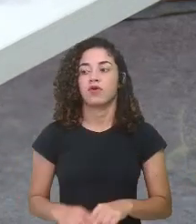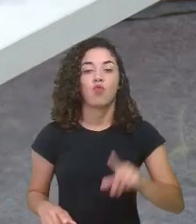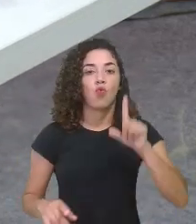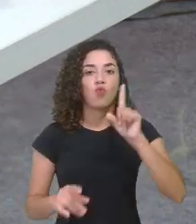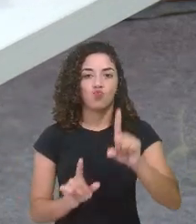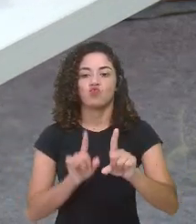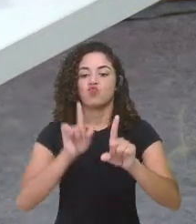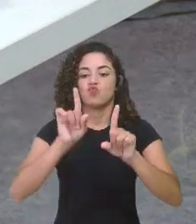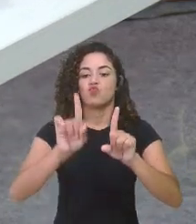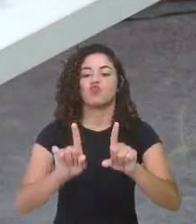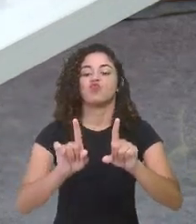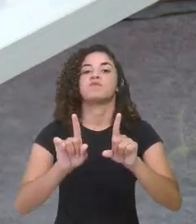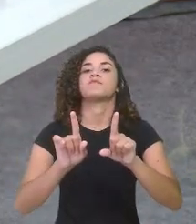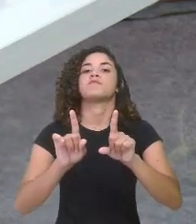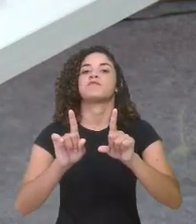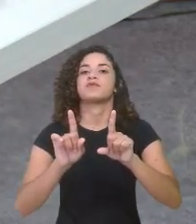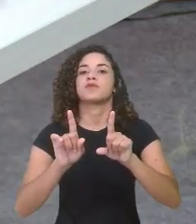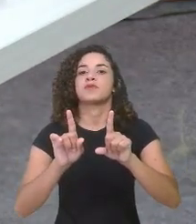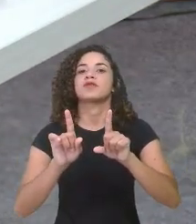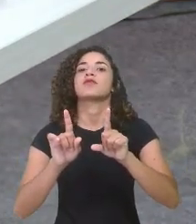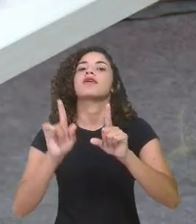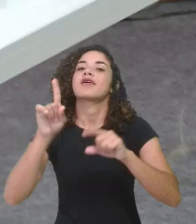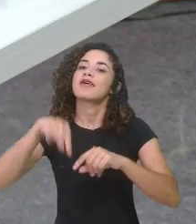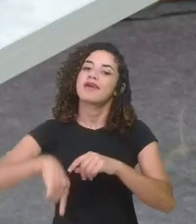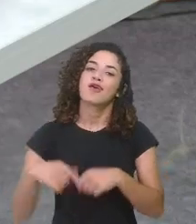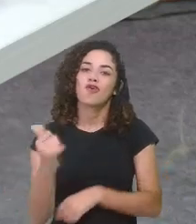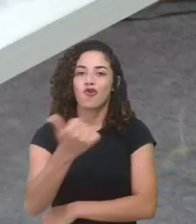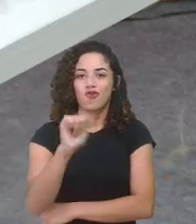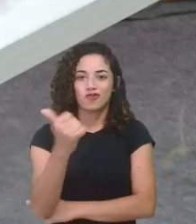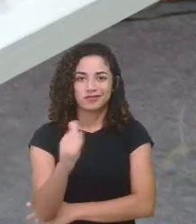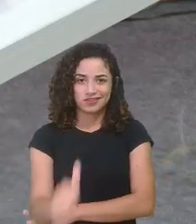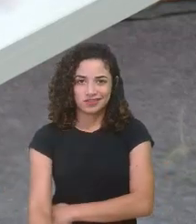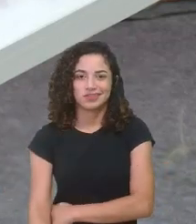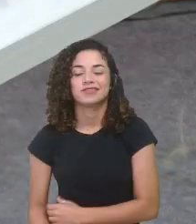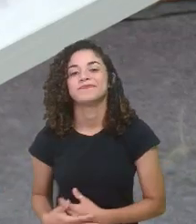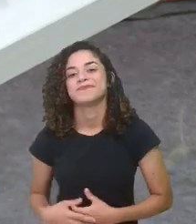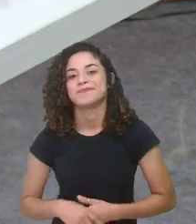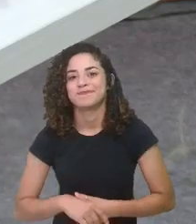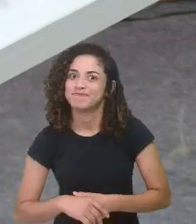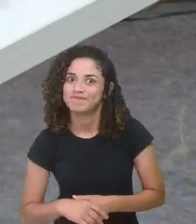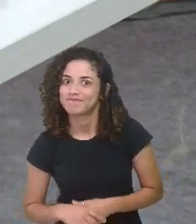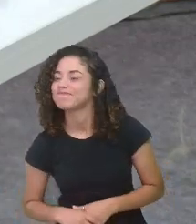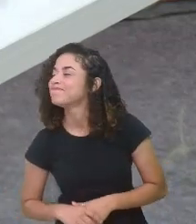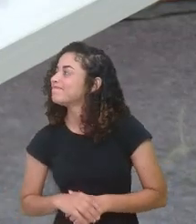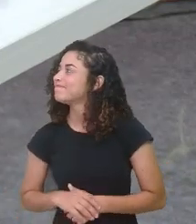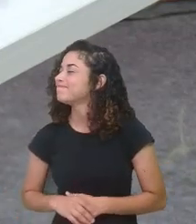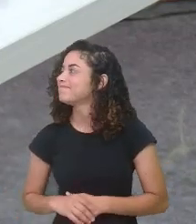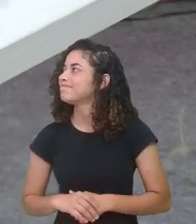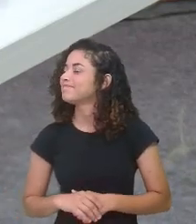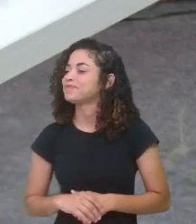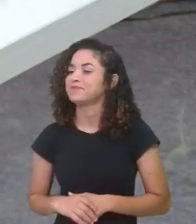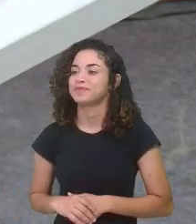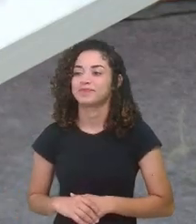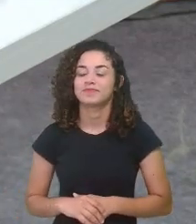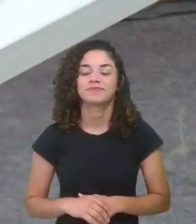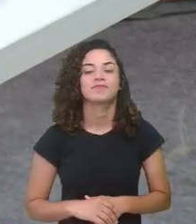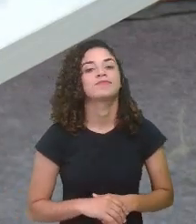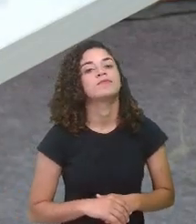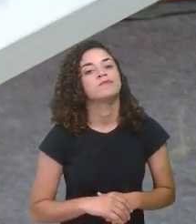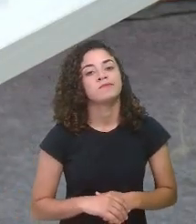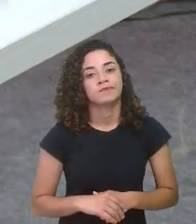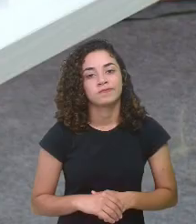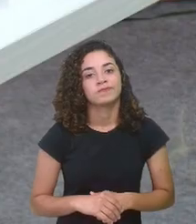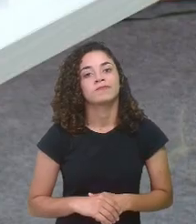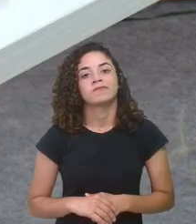trouxe, e aí eu tenho o Fica número 11. E assim por diante. Olha aí, tá vendo? A família do 10 sempre vai começar